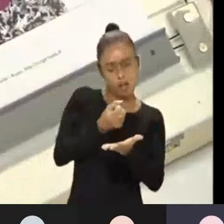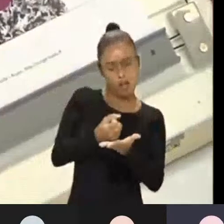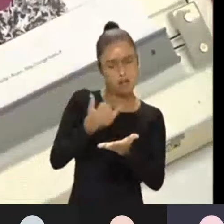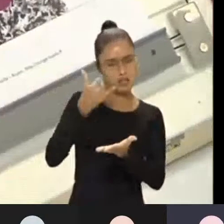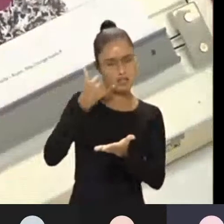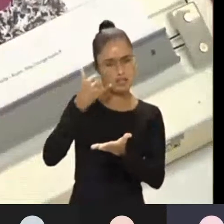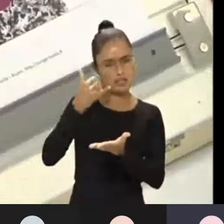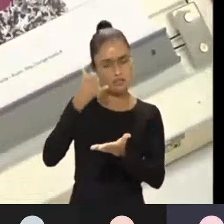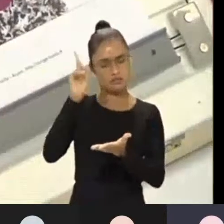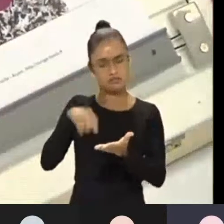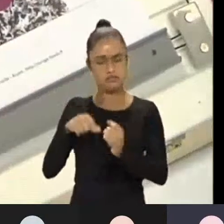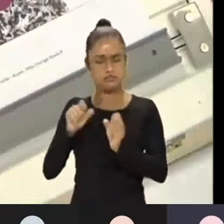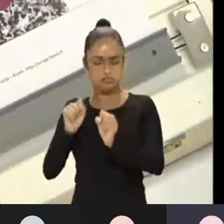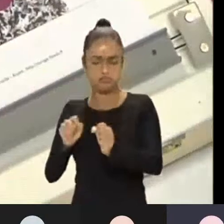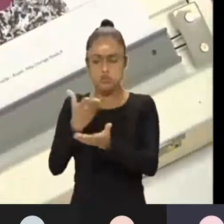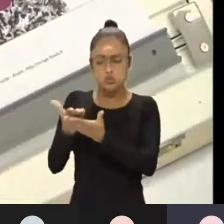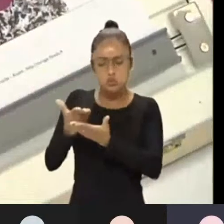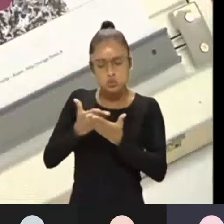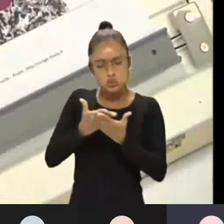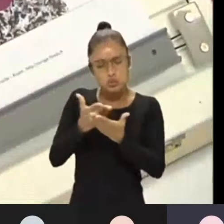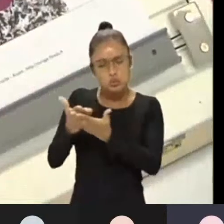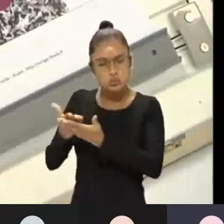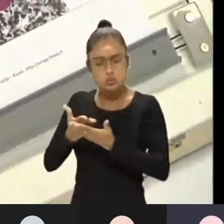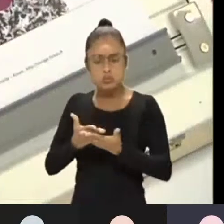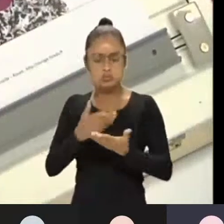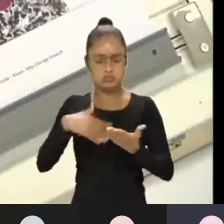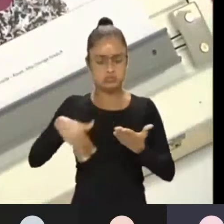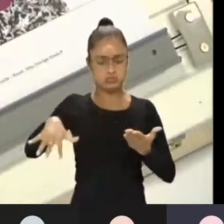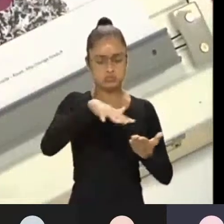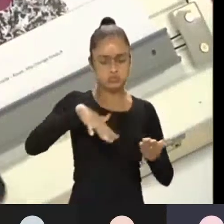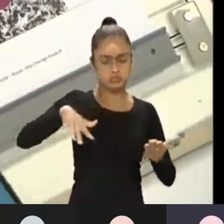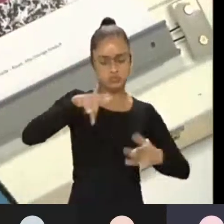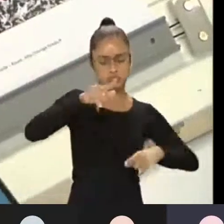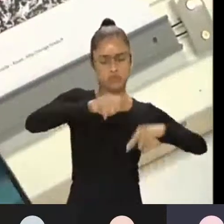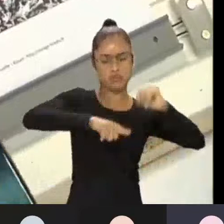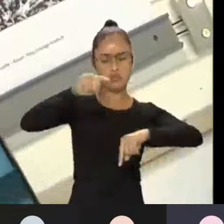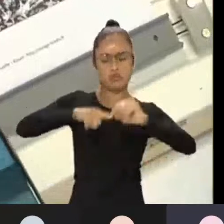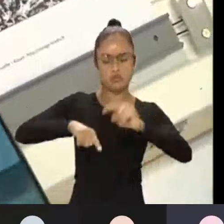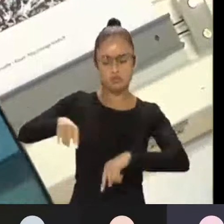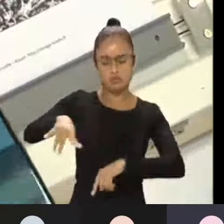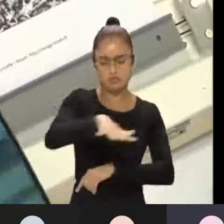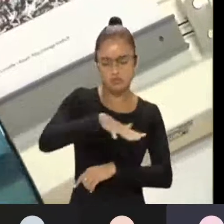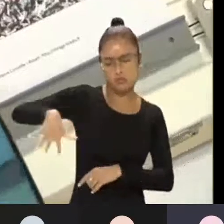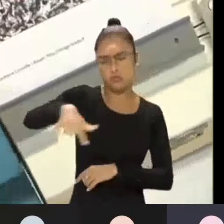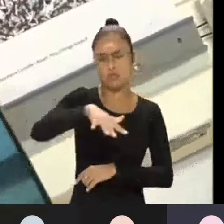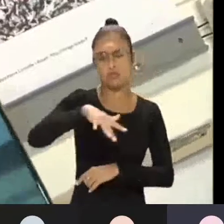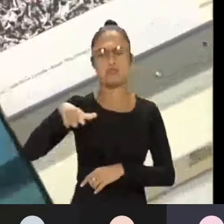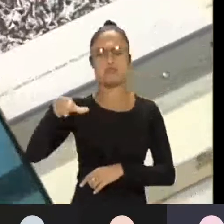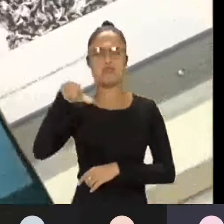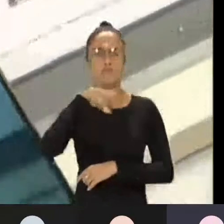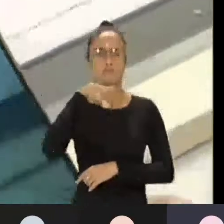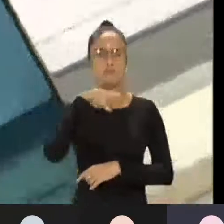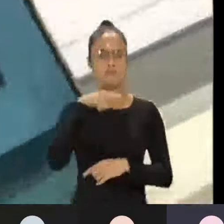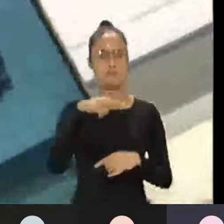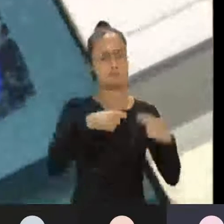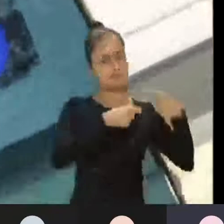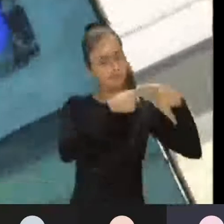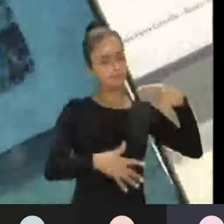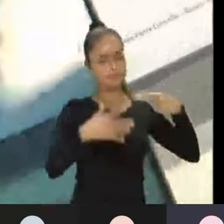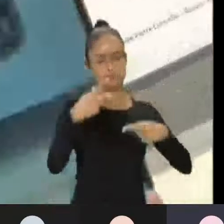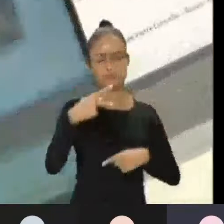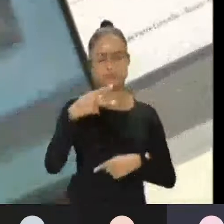aplicativos para estudar essas formas espaciais, como nós vimos aqui. Então, nós temos um software